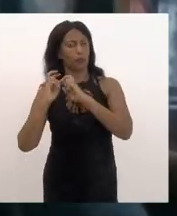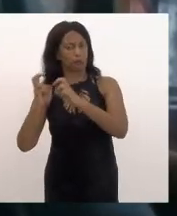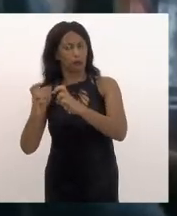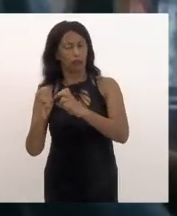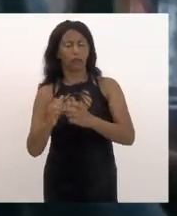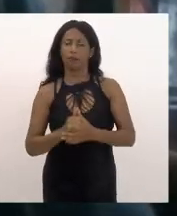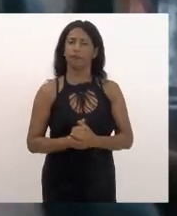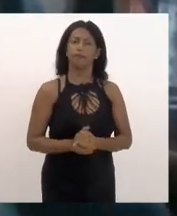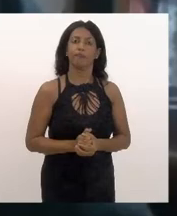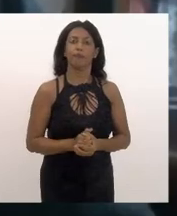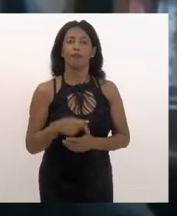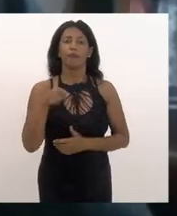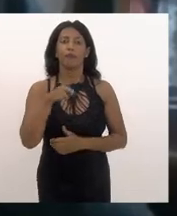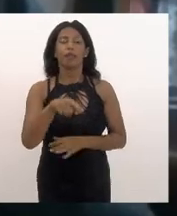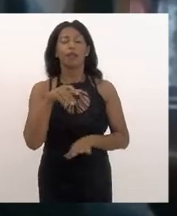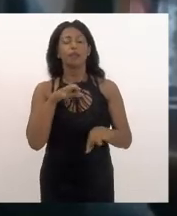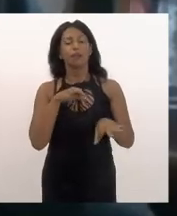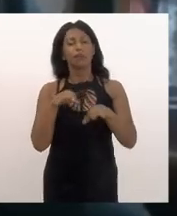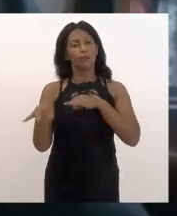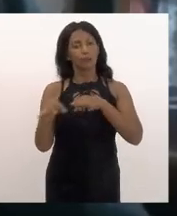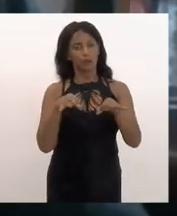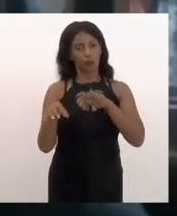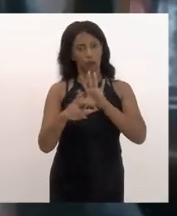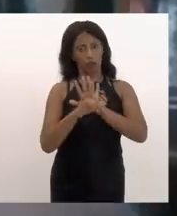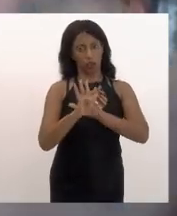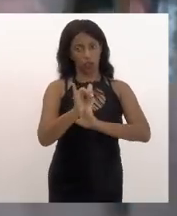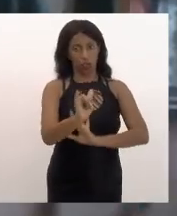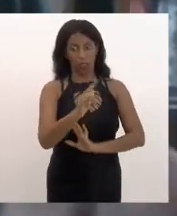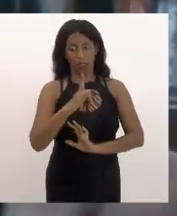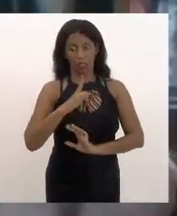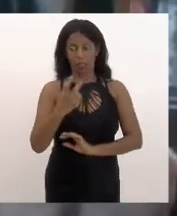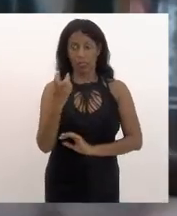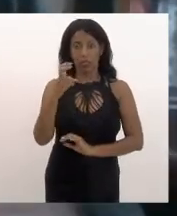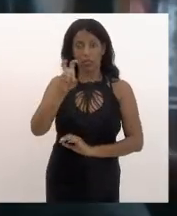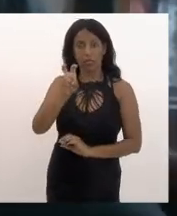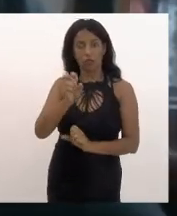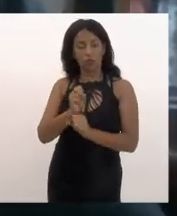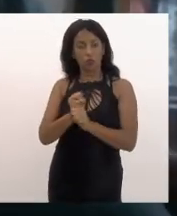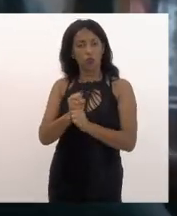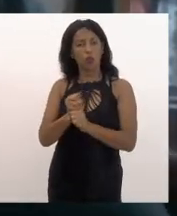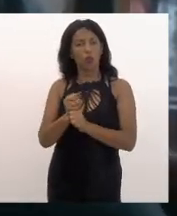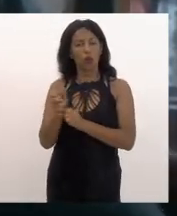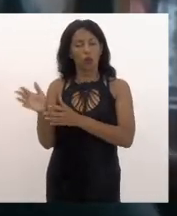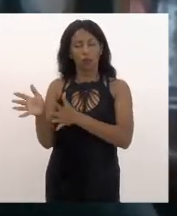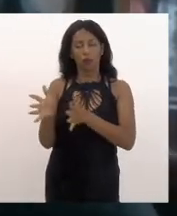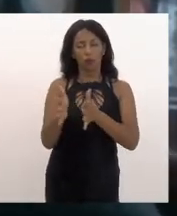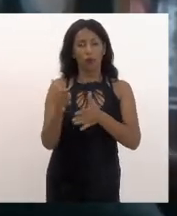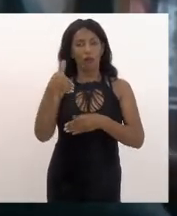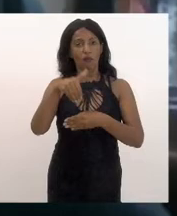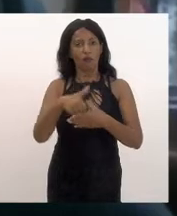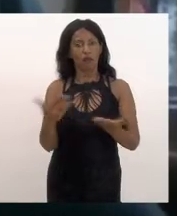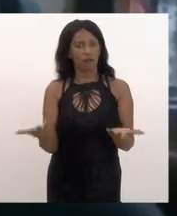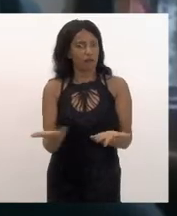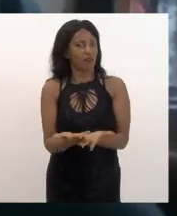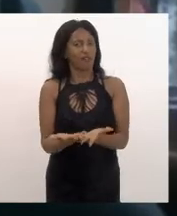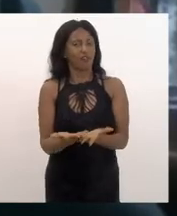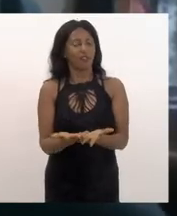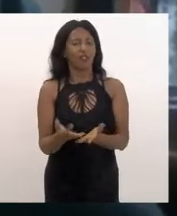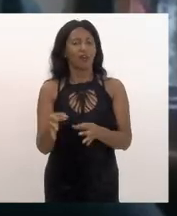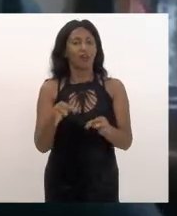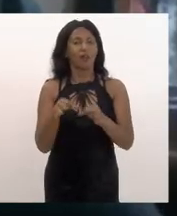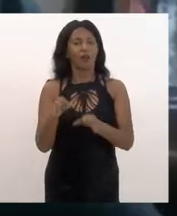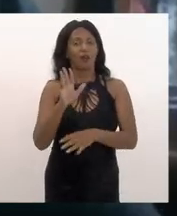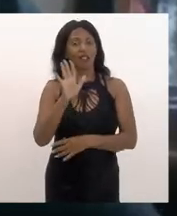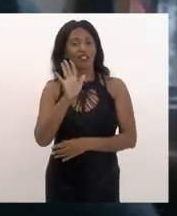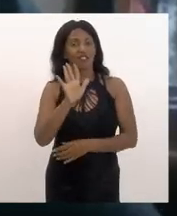bem. Esse projeto de lei tem 5 anos. A gente está votando agora um projeto que